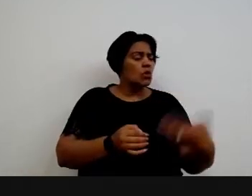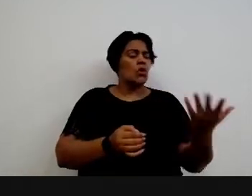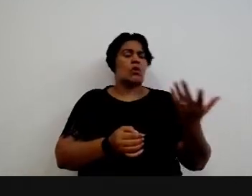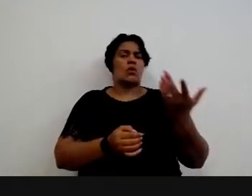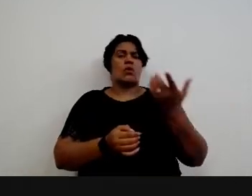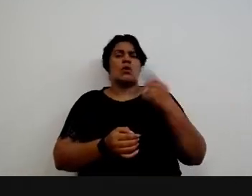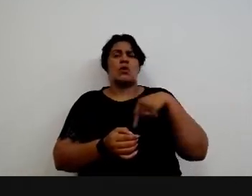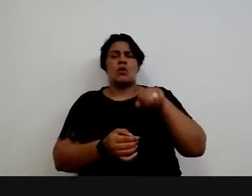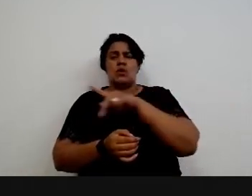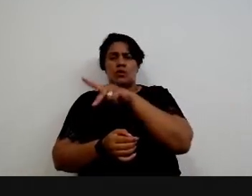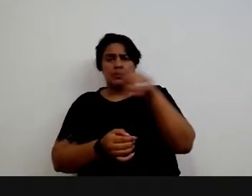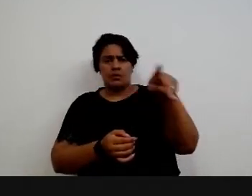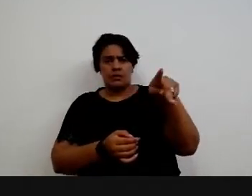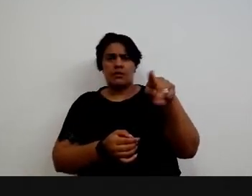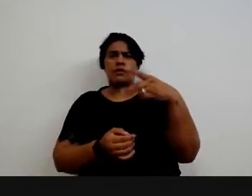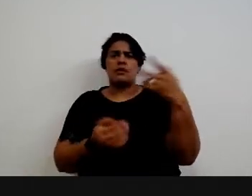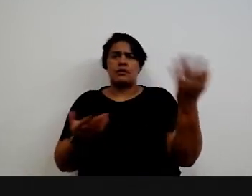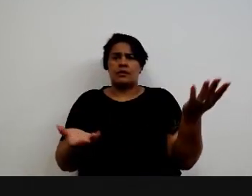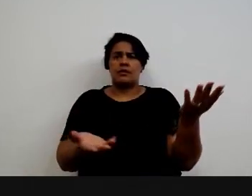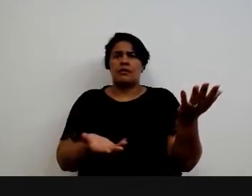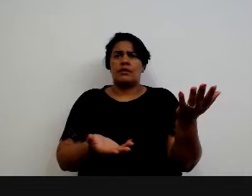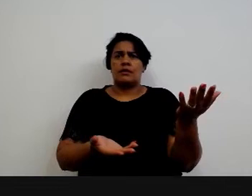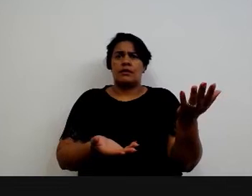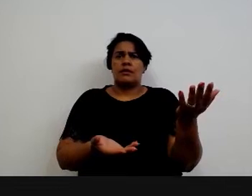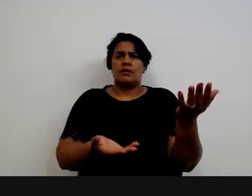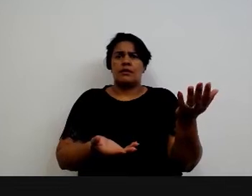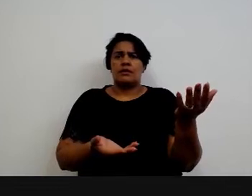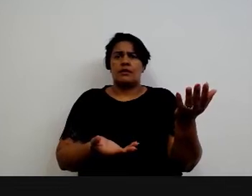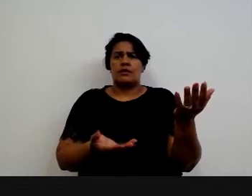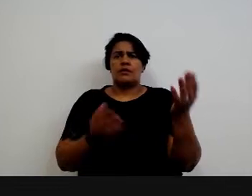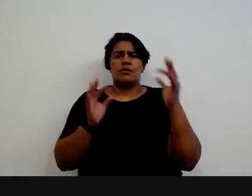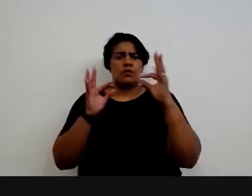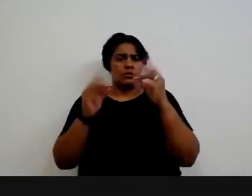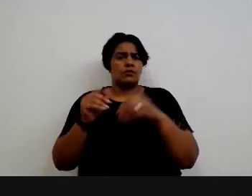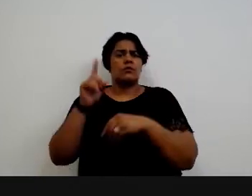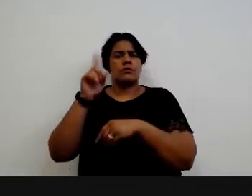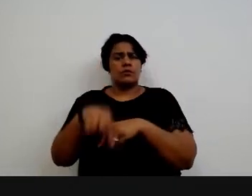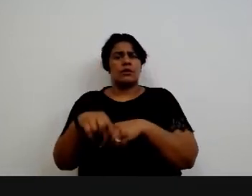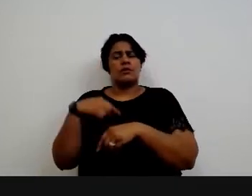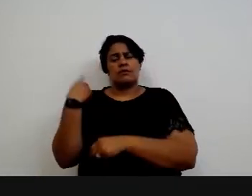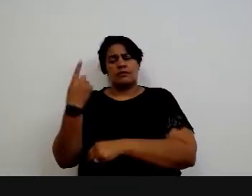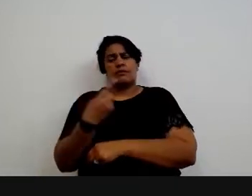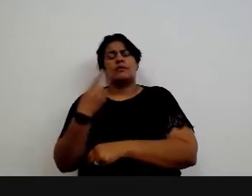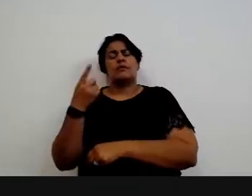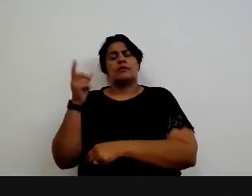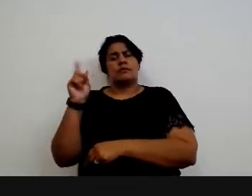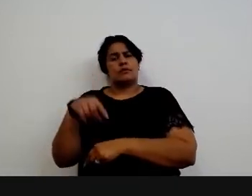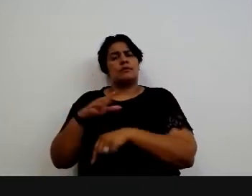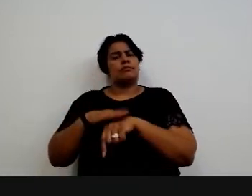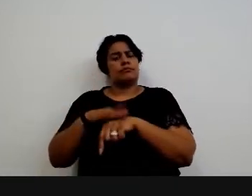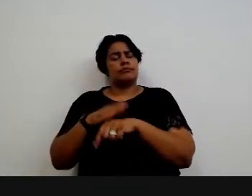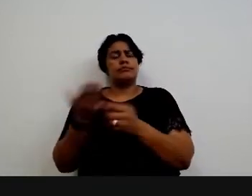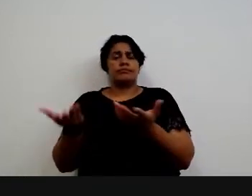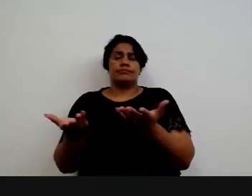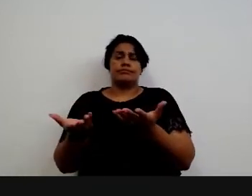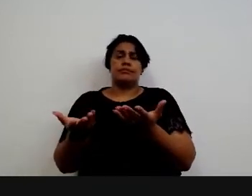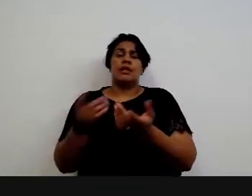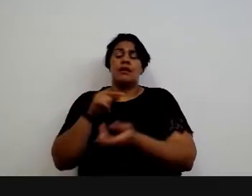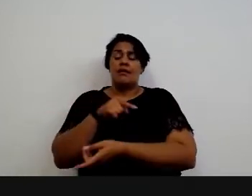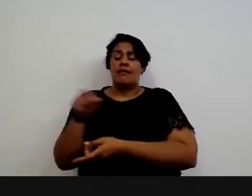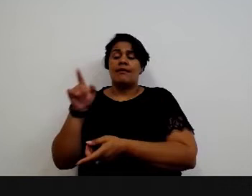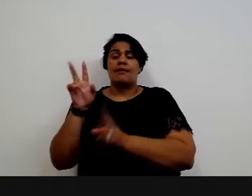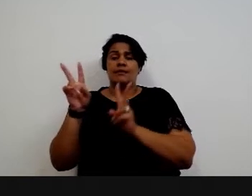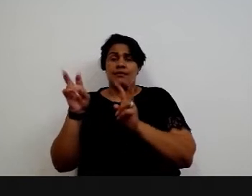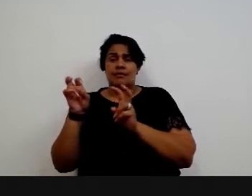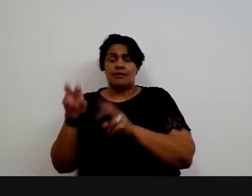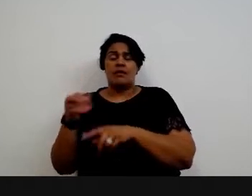deputados federais, nossos governadores, nosso presidente da República. Tudo isso passa pela nossa mão.